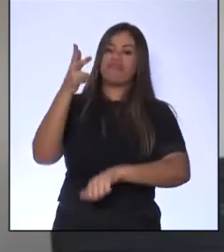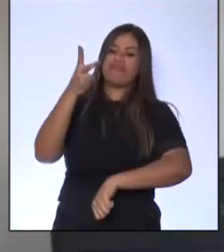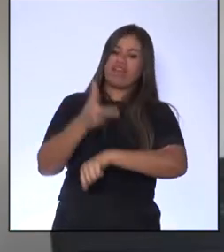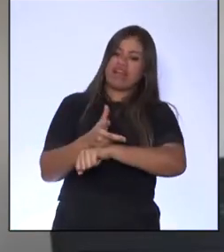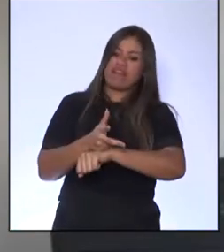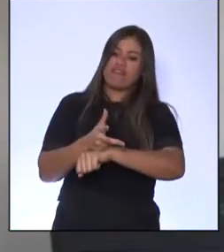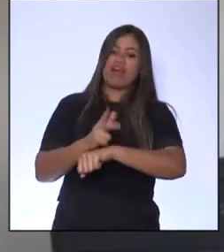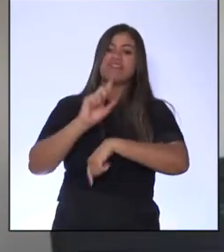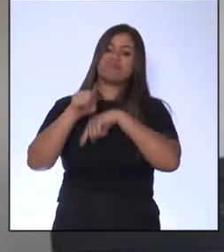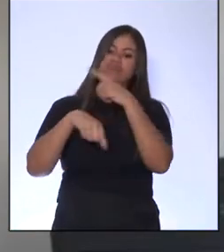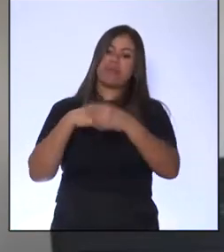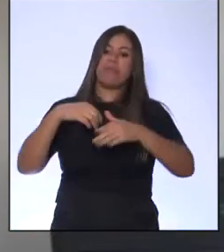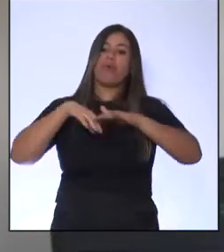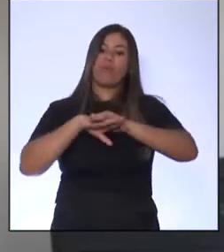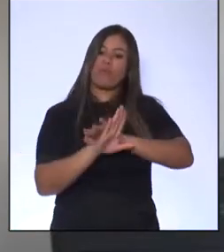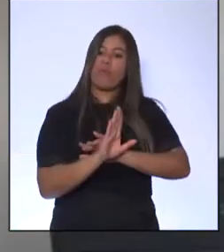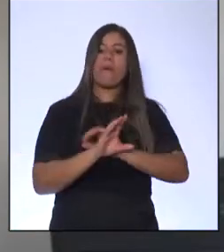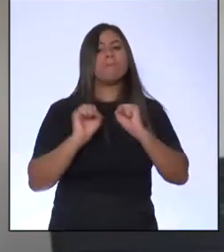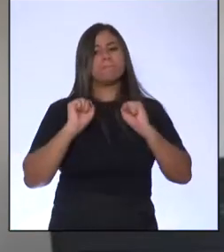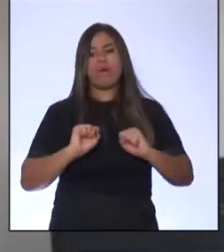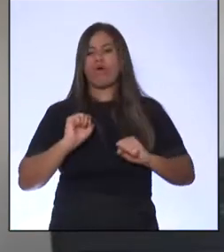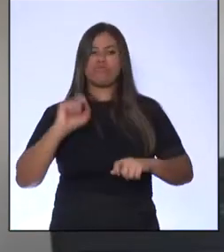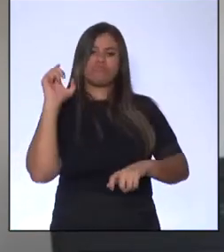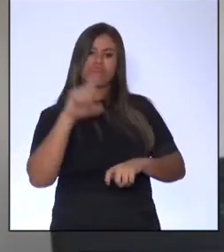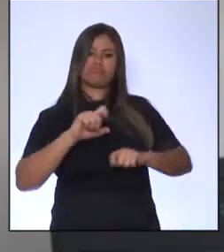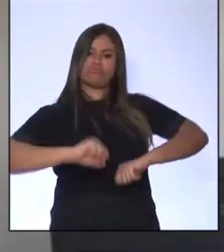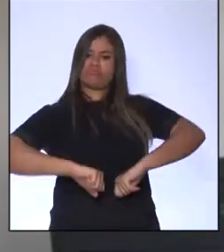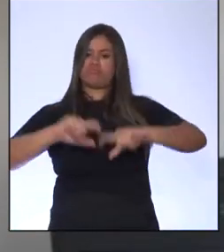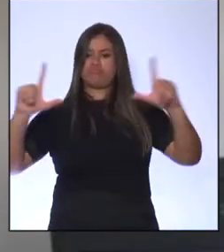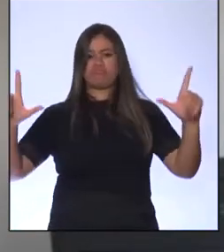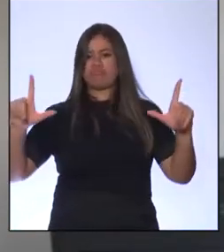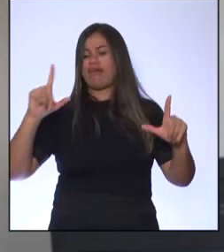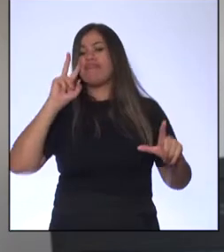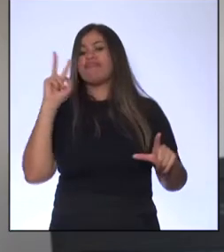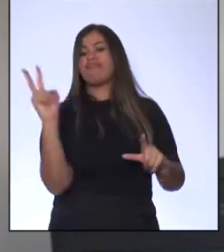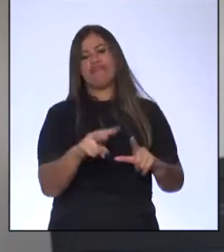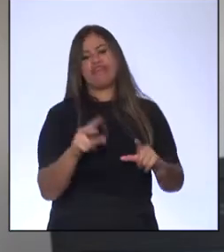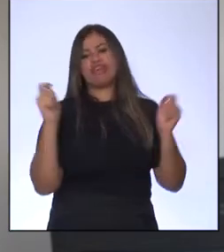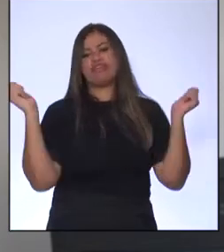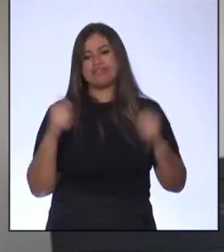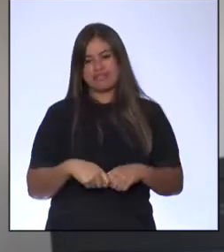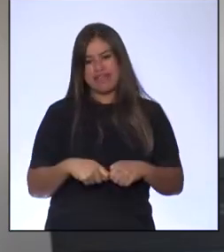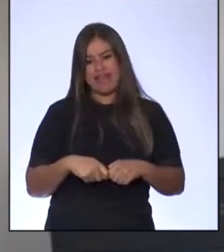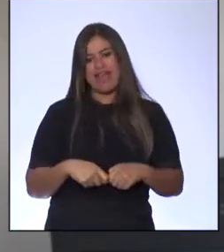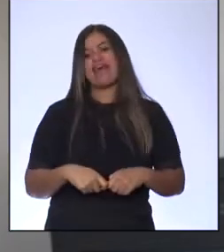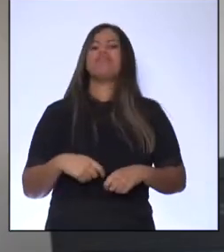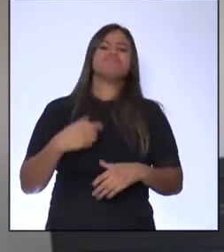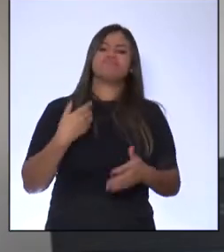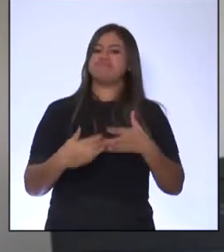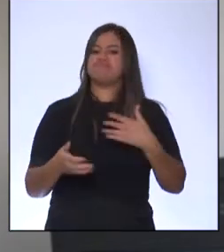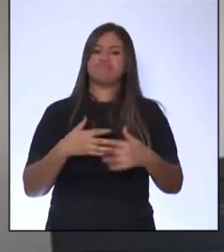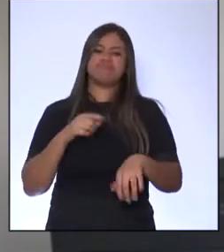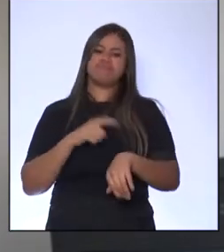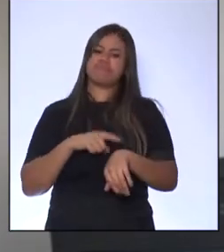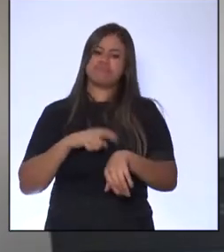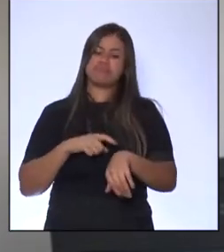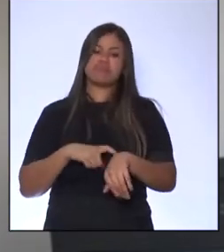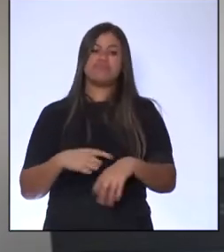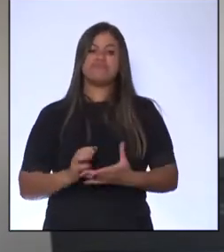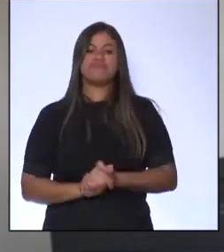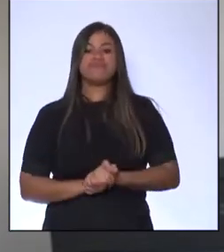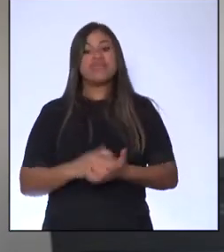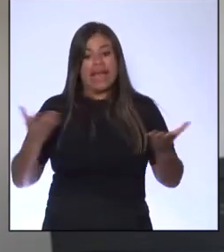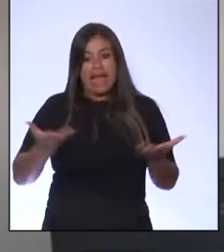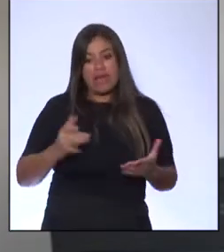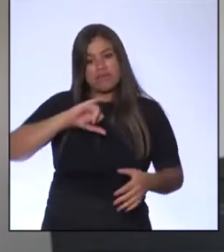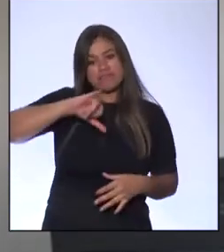está guardando, construindo um acervo, e essa fala pode depois ser reproduzida, mas vamos aproveitar o momento para